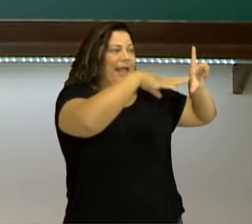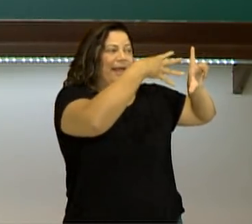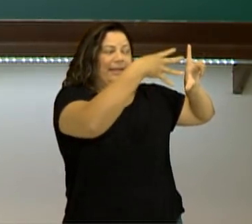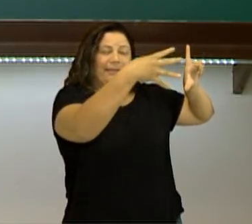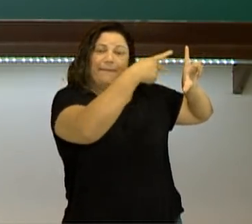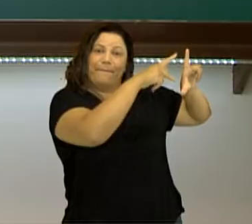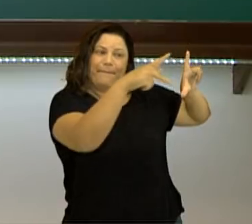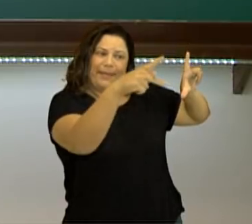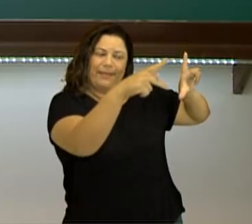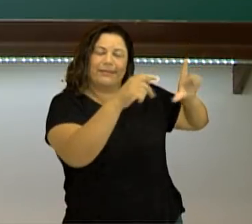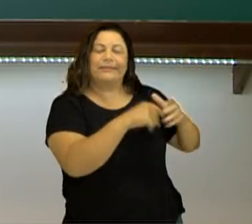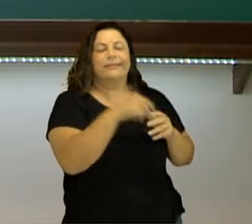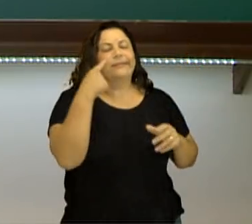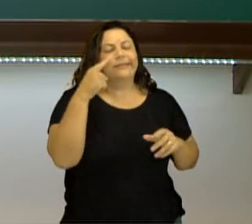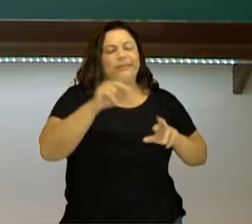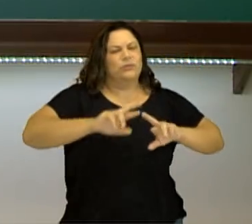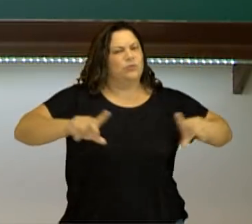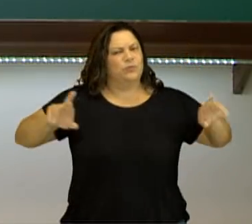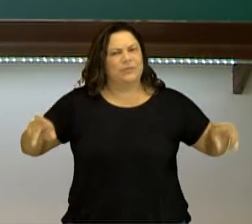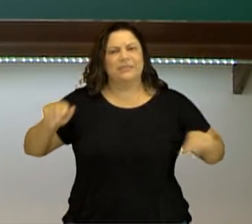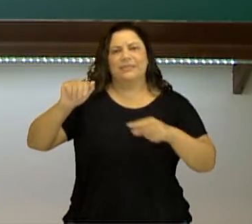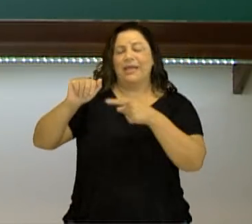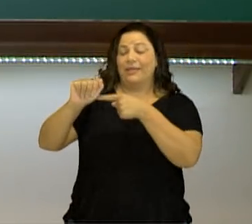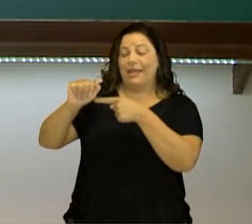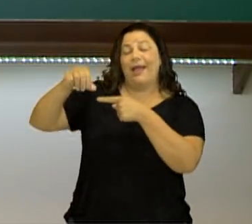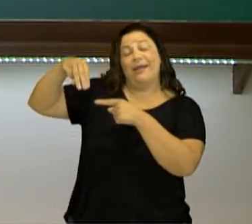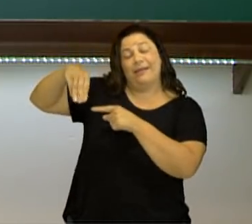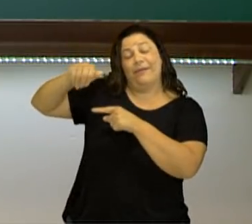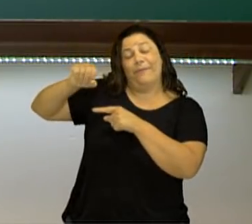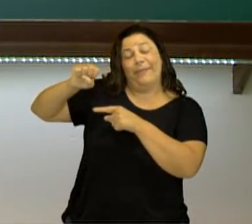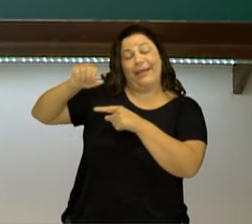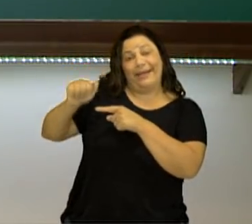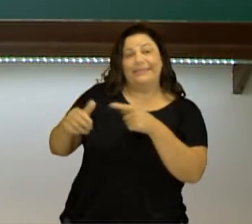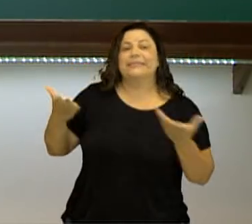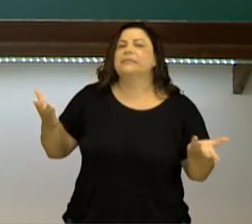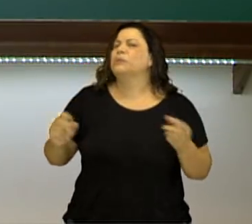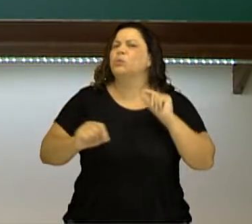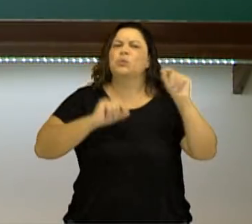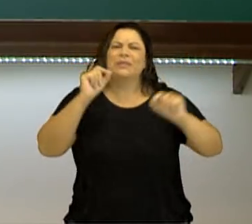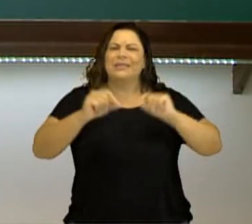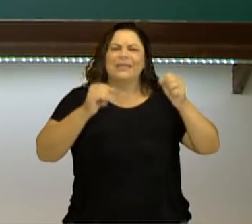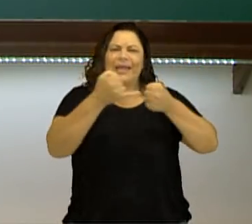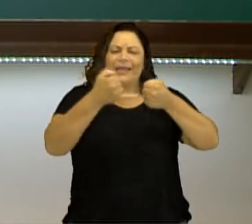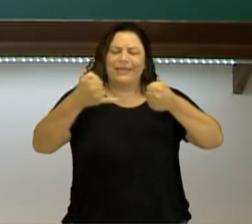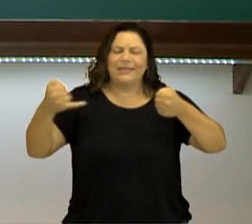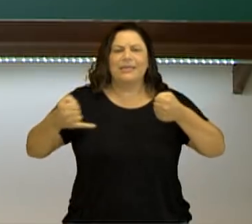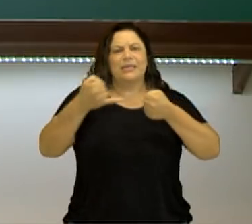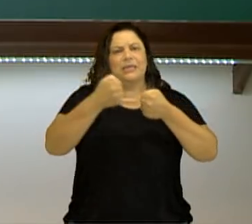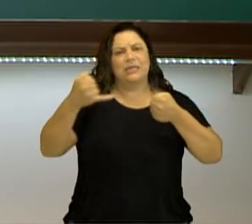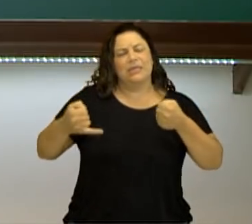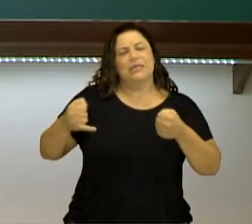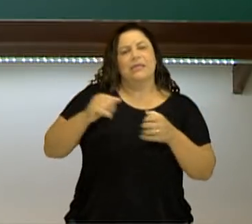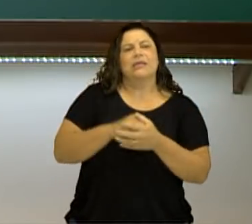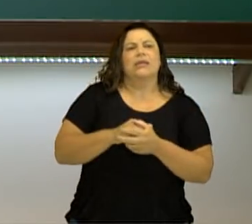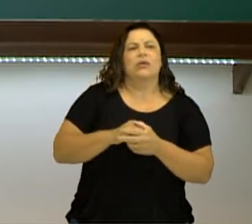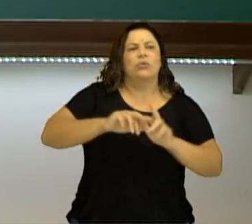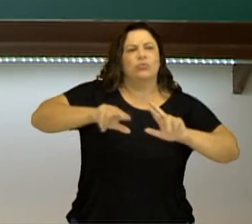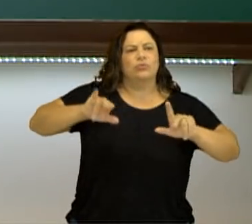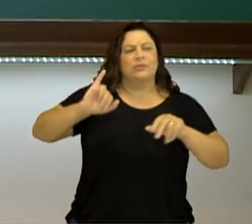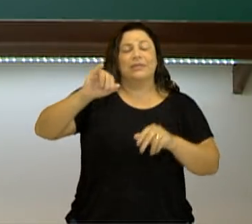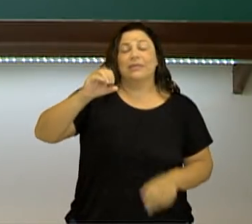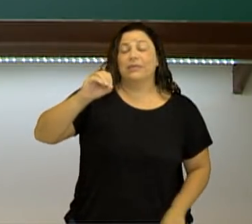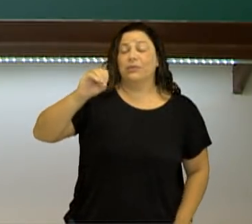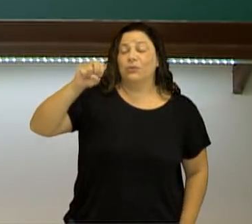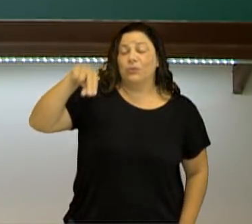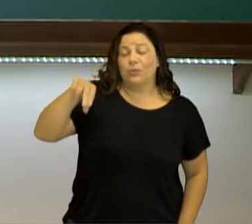número de massa, vamos compreender o que são isótopos, o que são íons. Até agora nós só